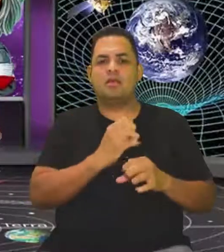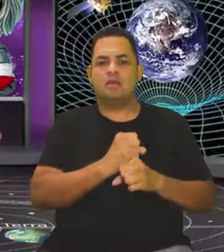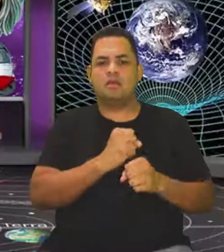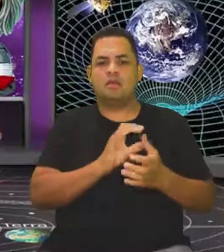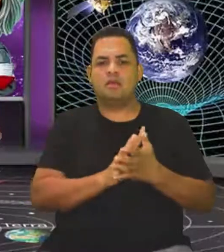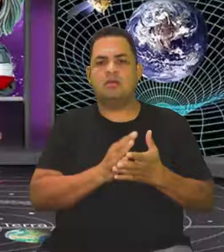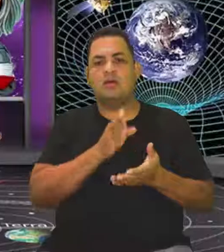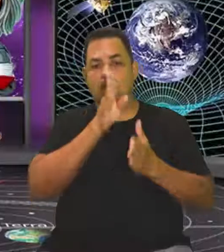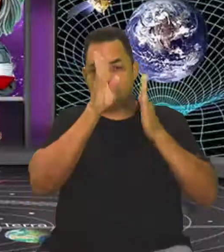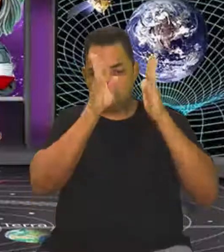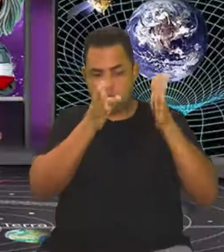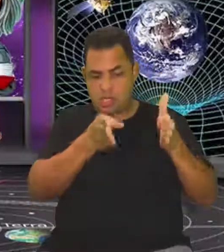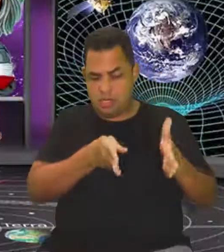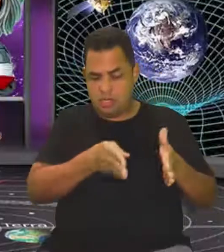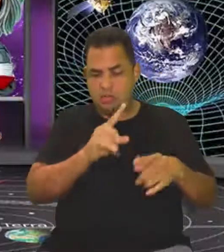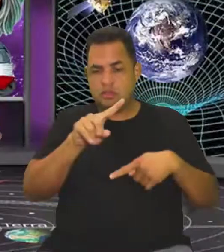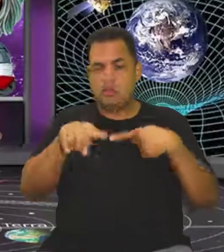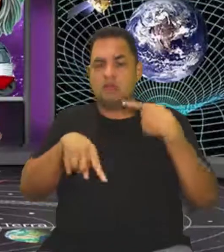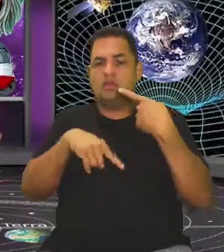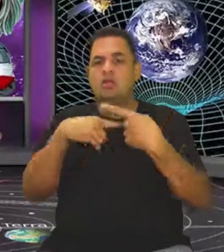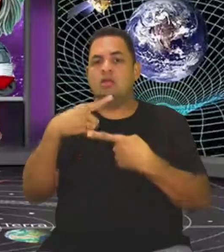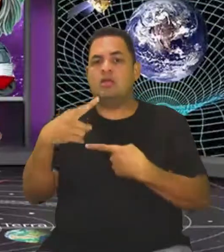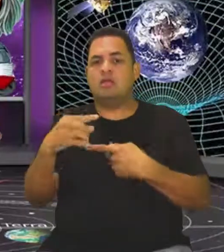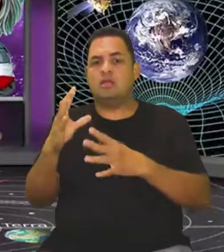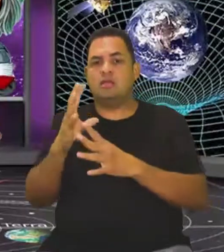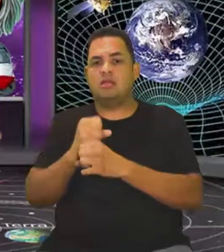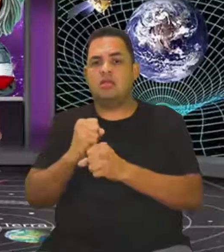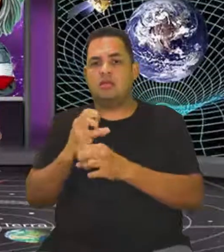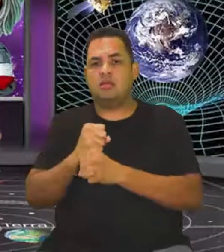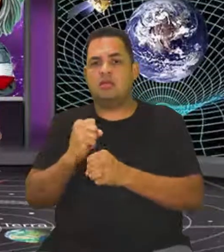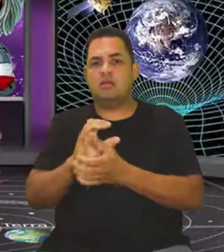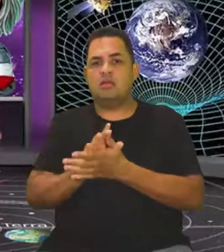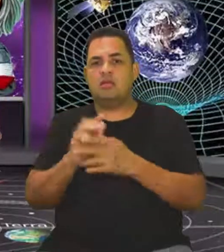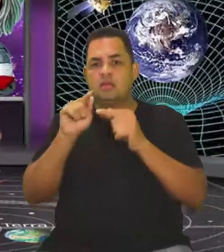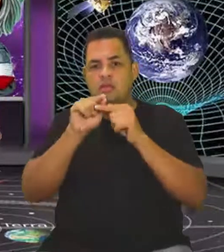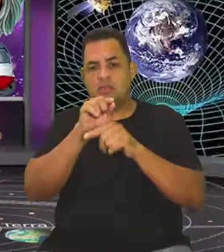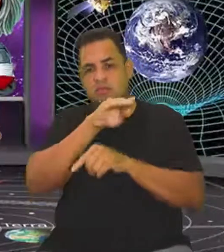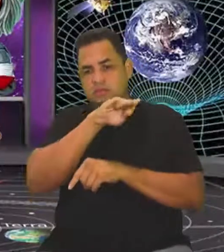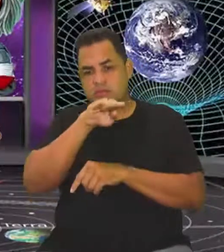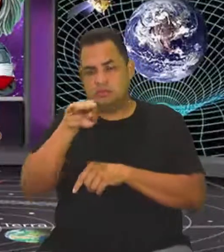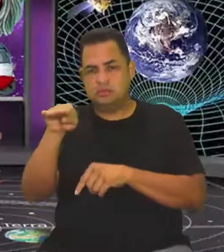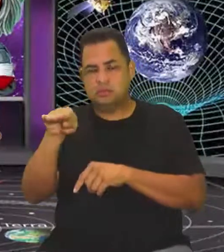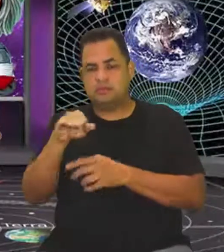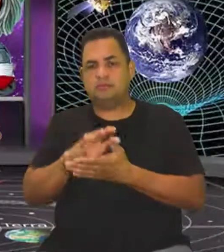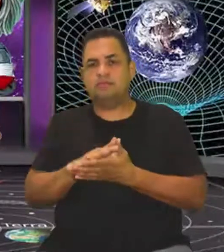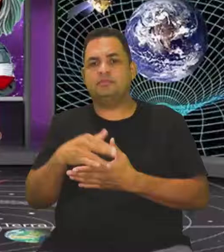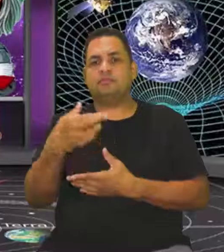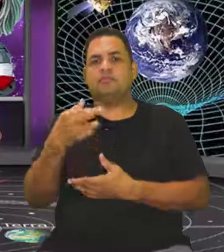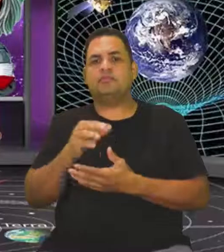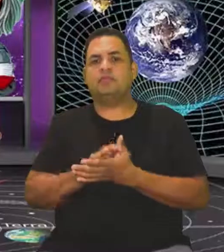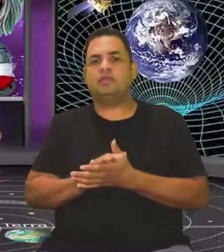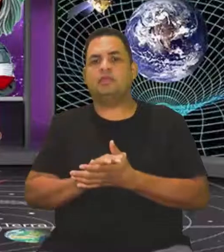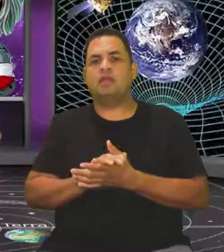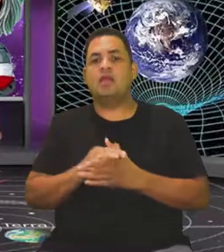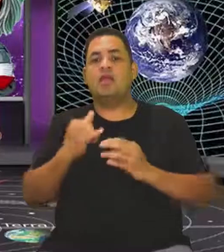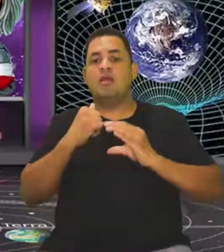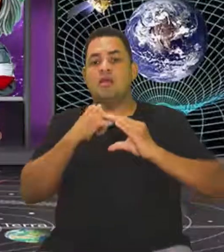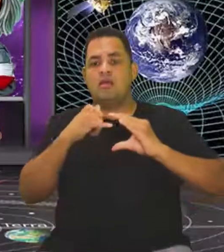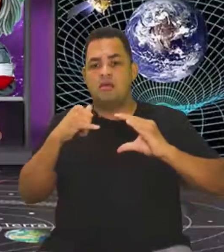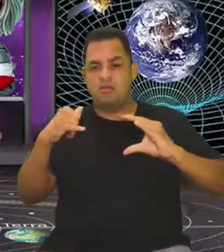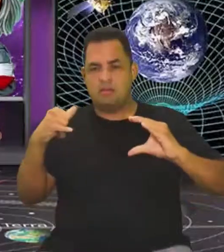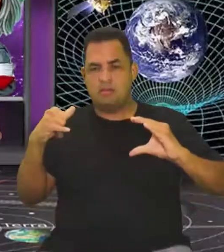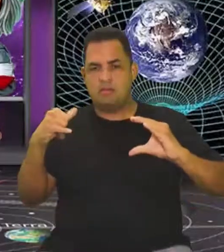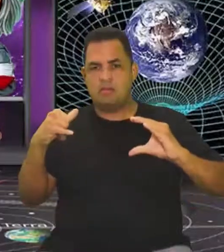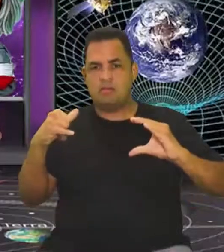em paralelo e depois calculamos a em série, certo? E a corrente, nós vimos o